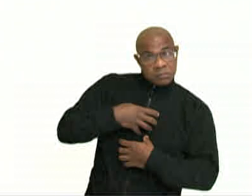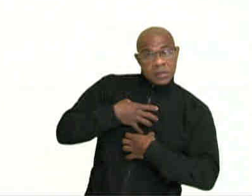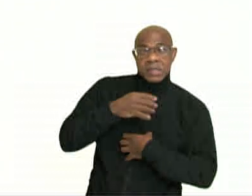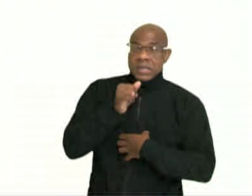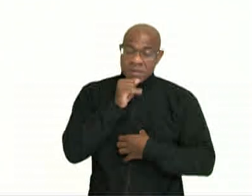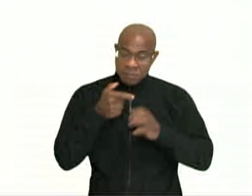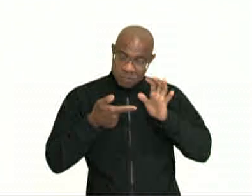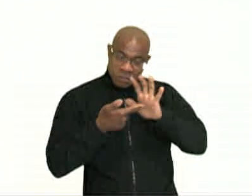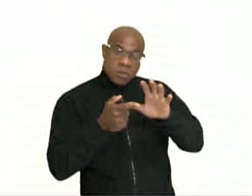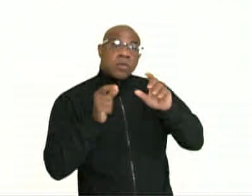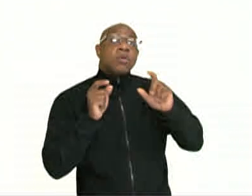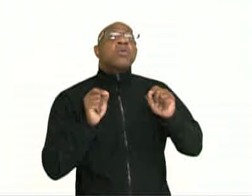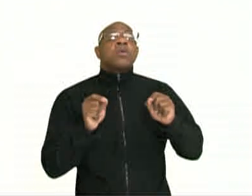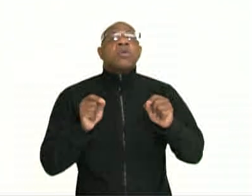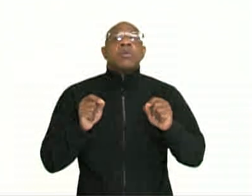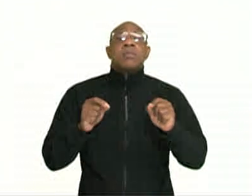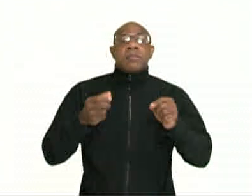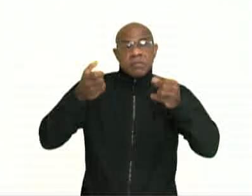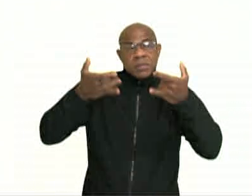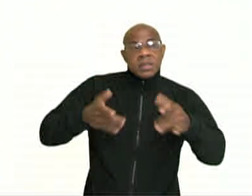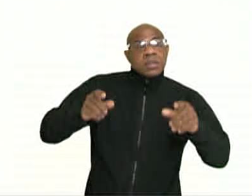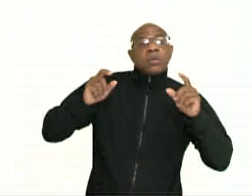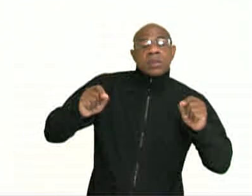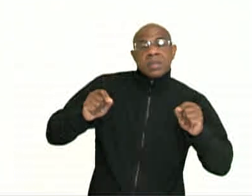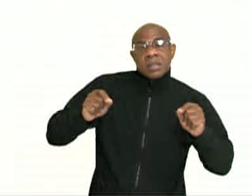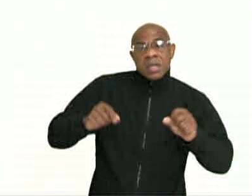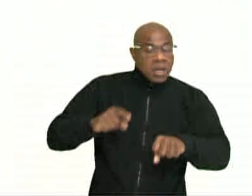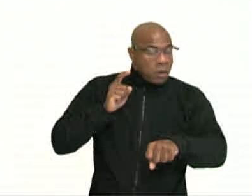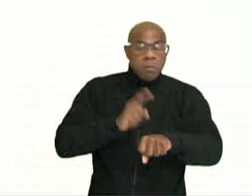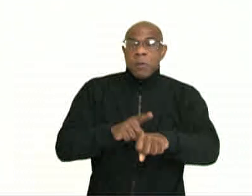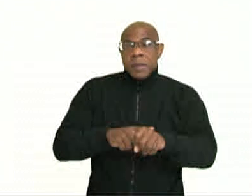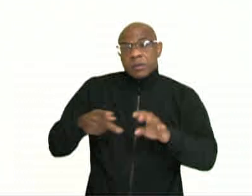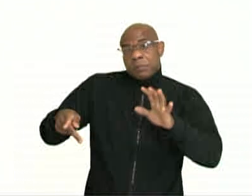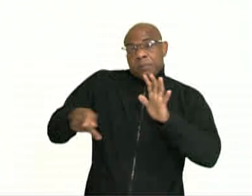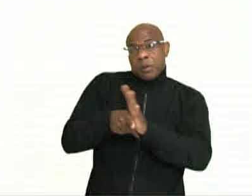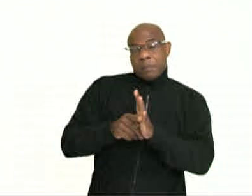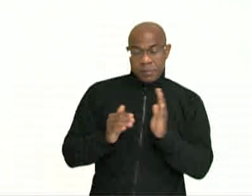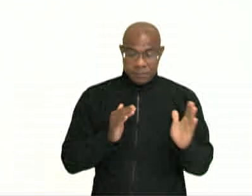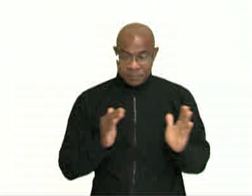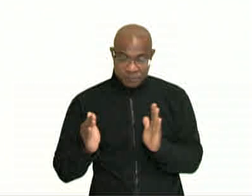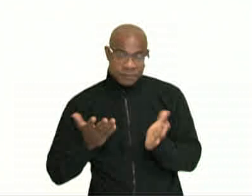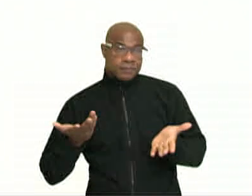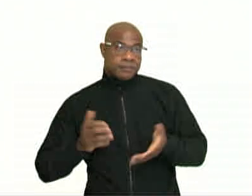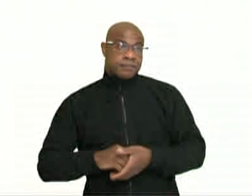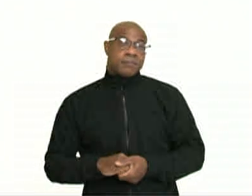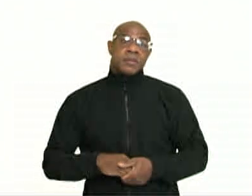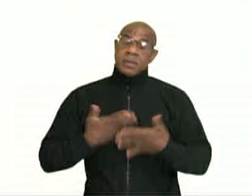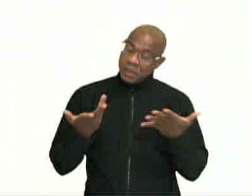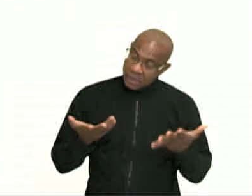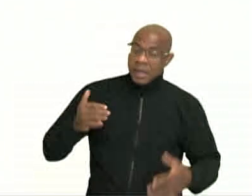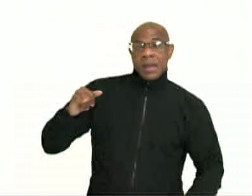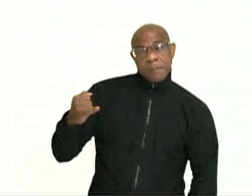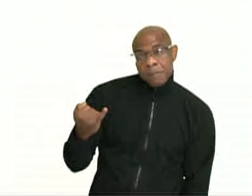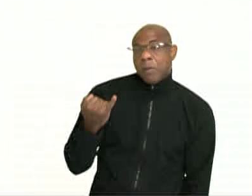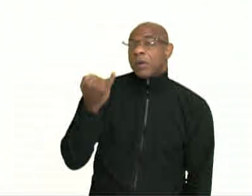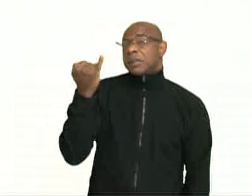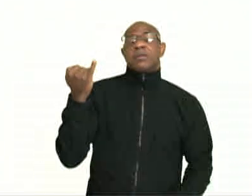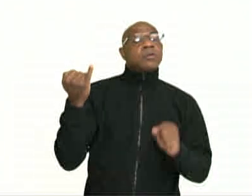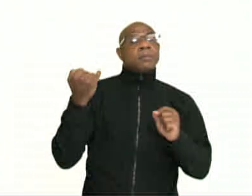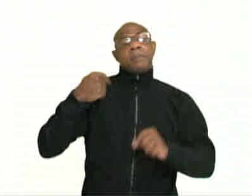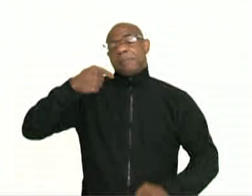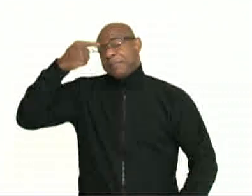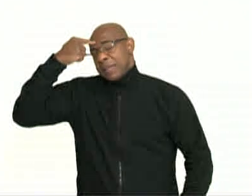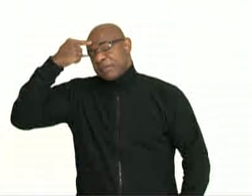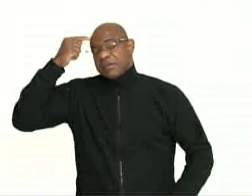exemplo, dizem muito sobre momentos específicos. Então, é bastante importante pensar um